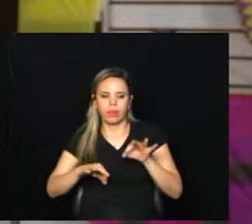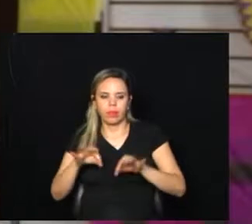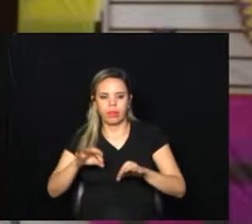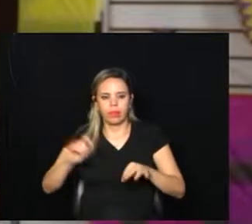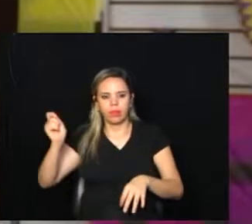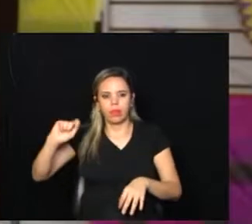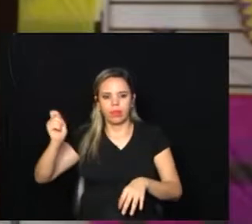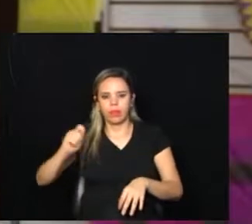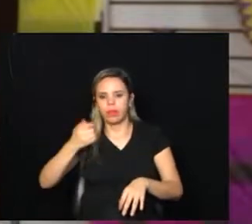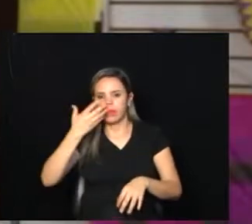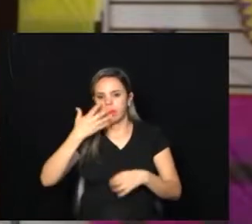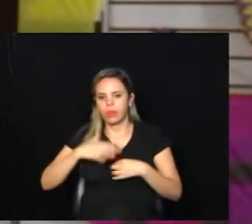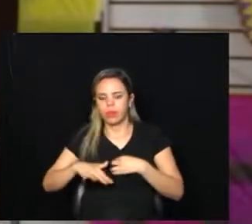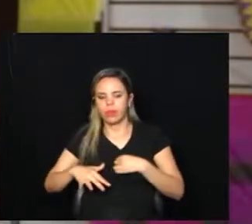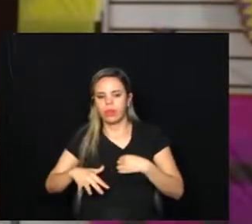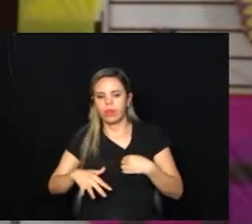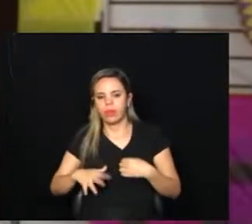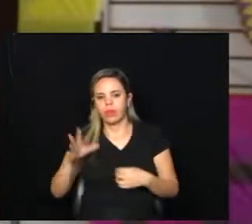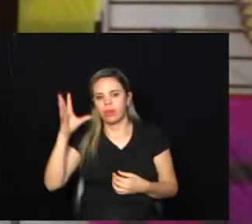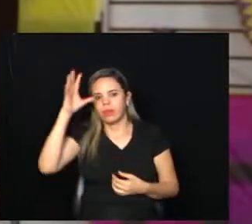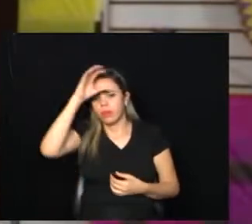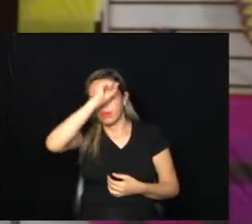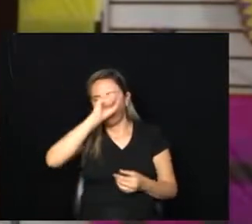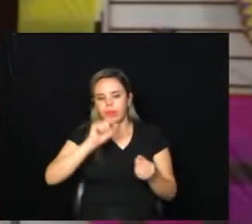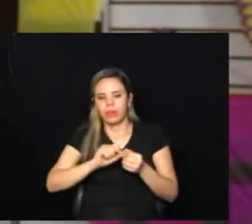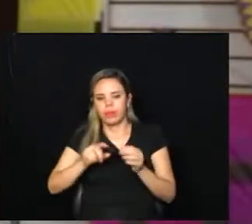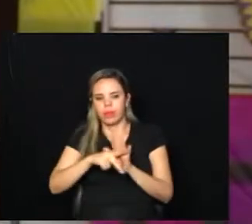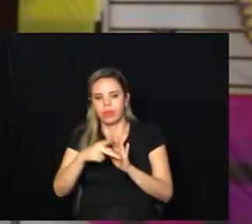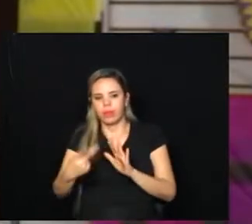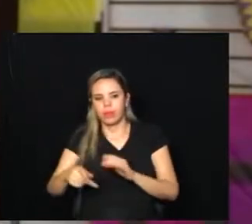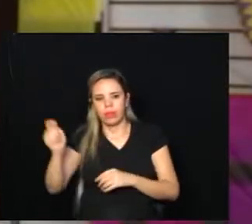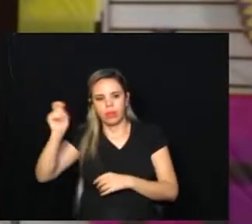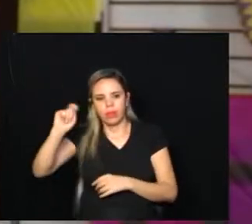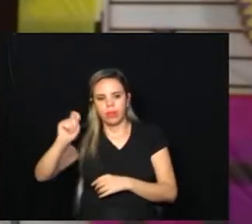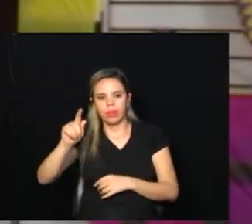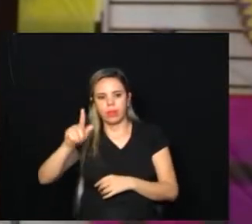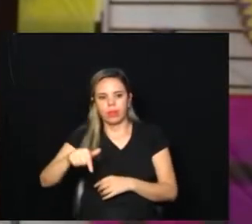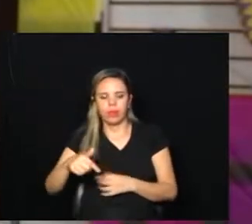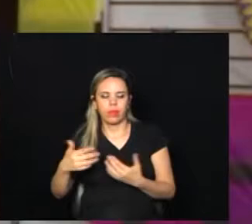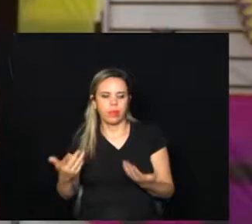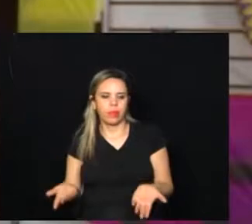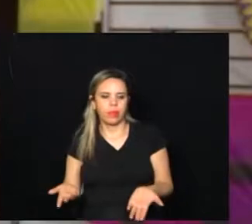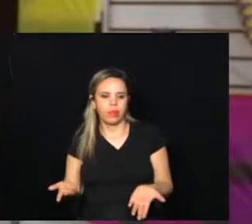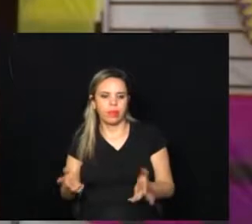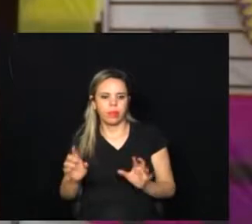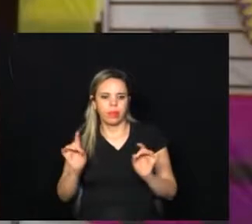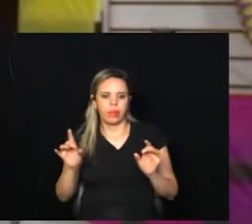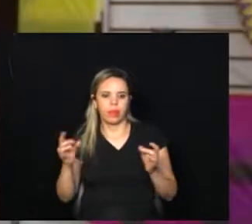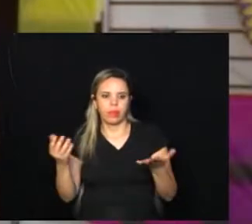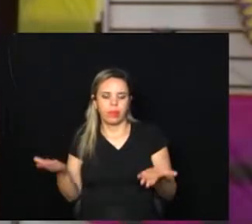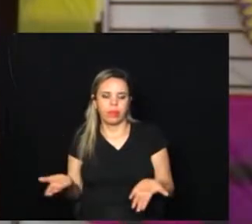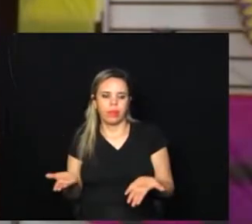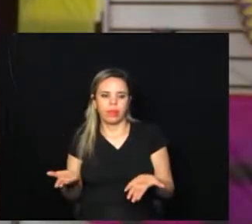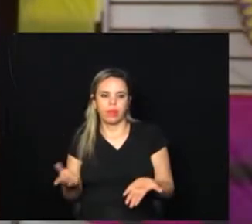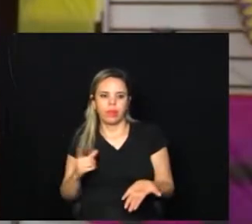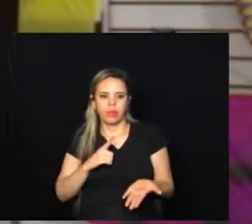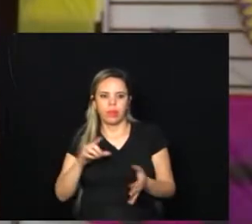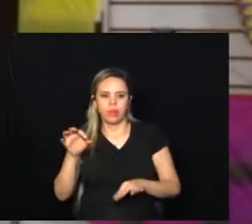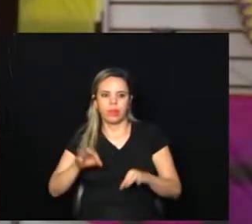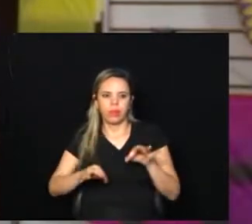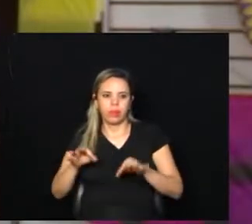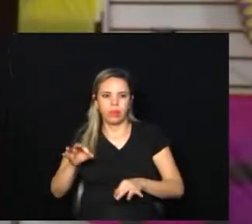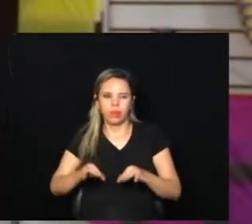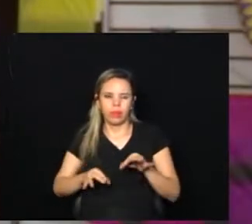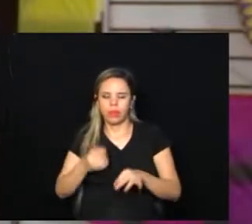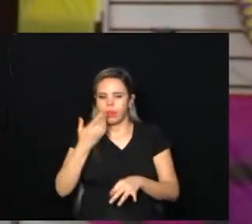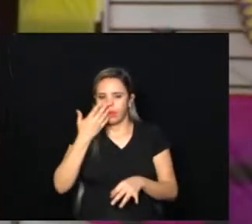pipa, a criançada acaba aprendendo a fazer a própria pipa, isso é certamente o diferencial. Então tem uma oficina,